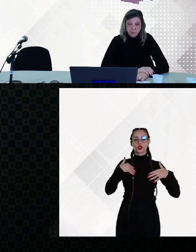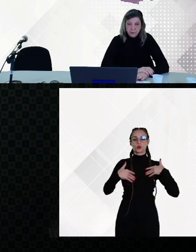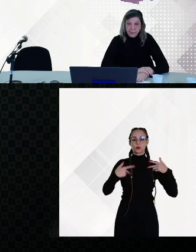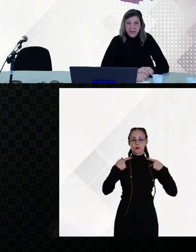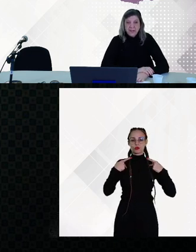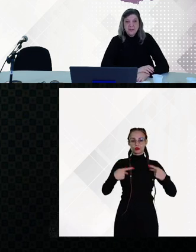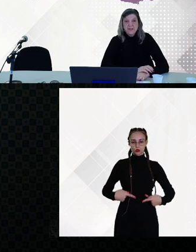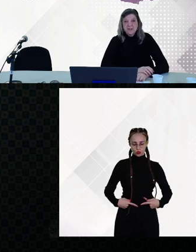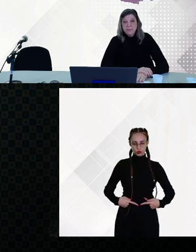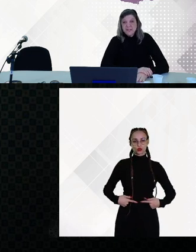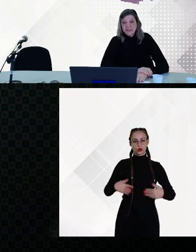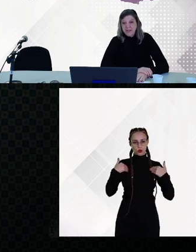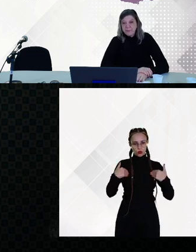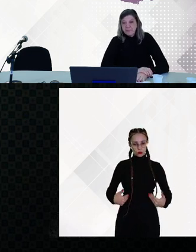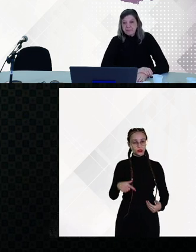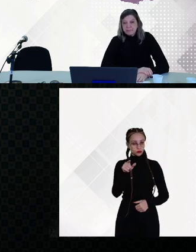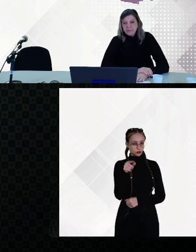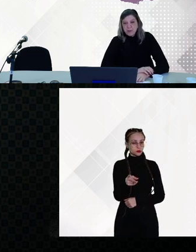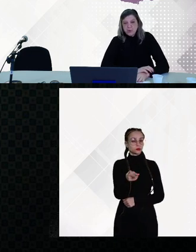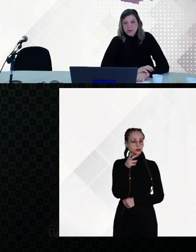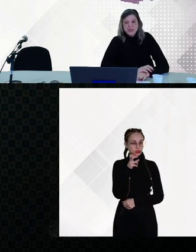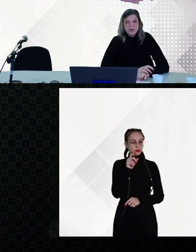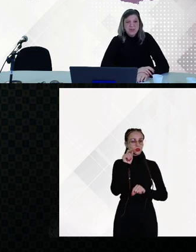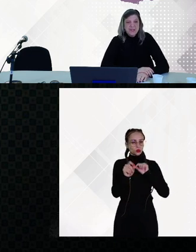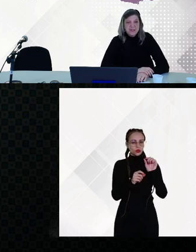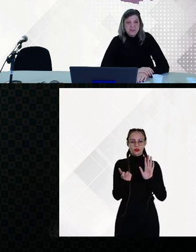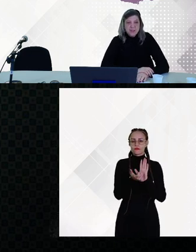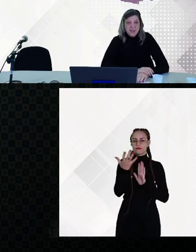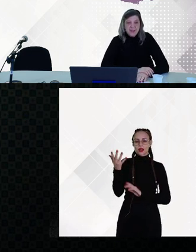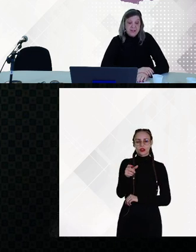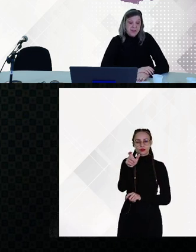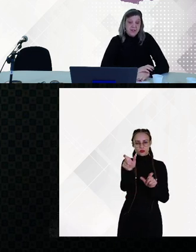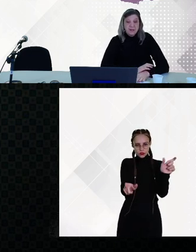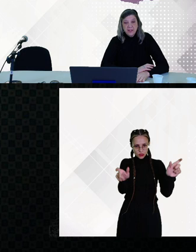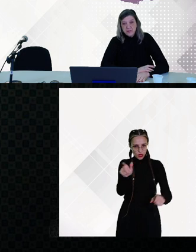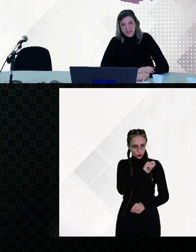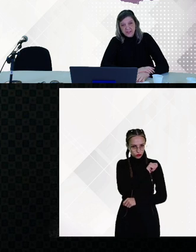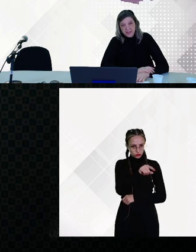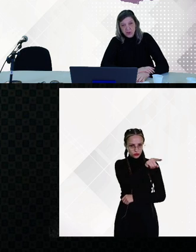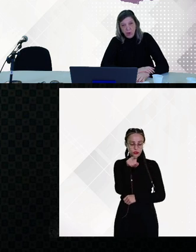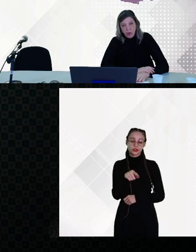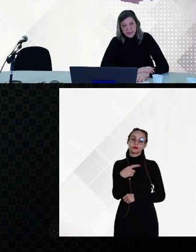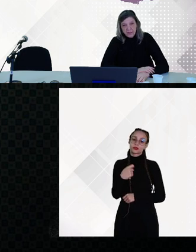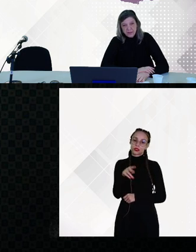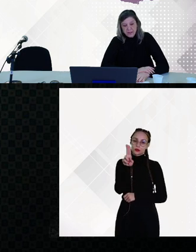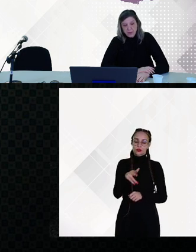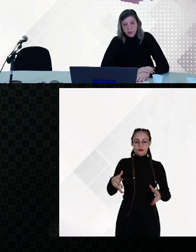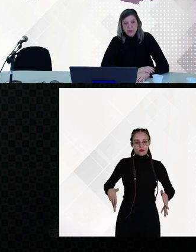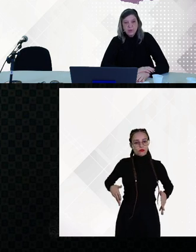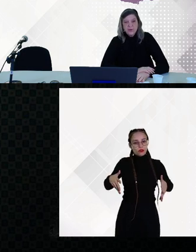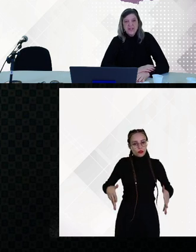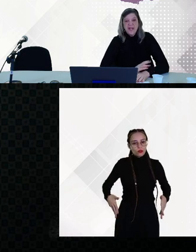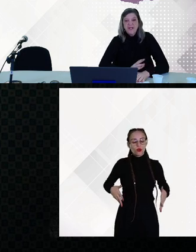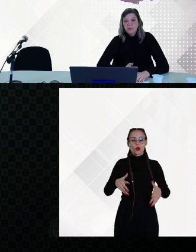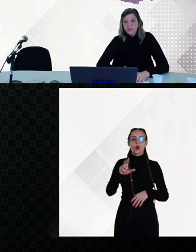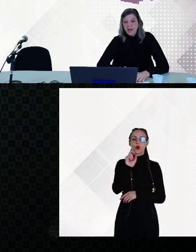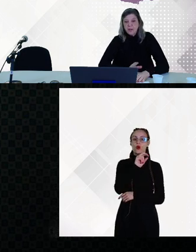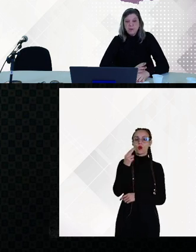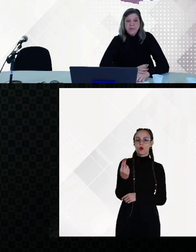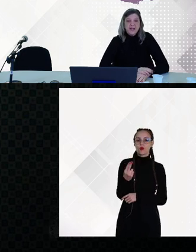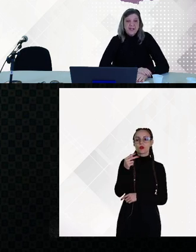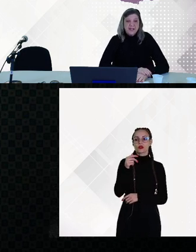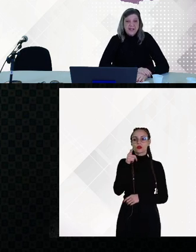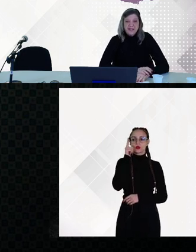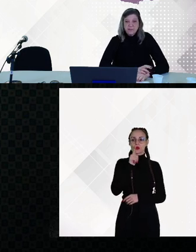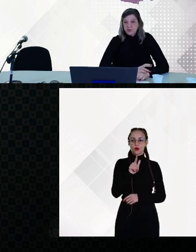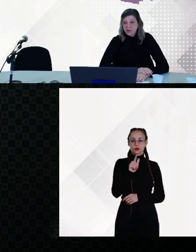do corpo. Então, vocês vão perceber, muitos estudantes de vocês têm que usar cadeira de roda, né? Ou quando consegue mudar